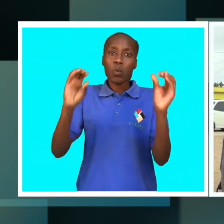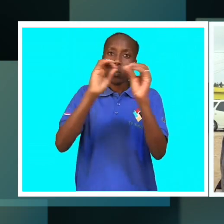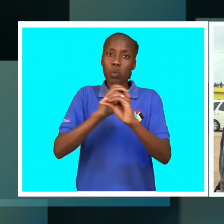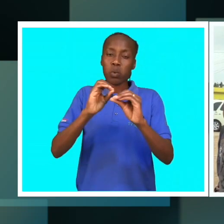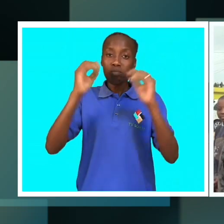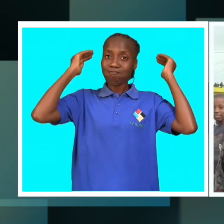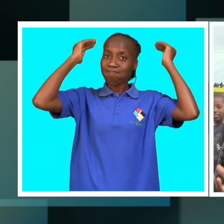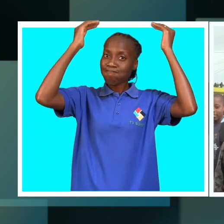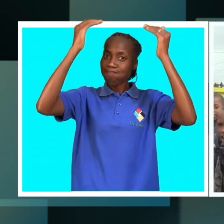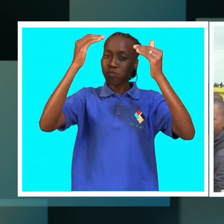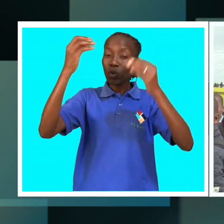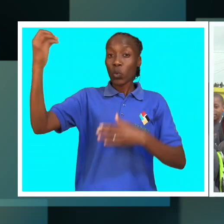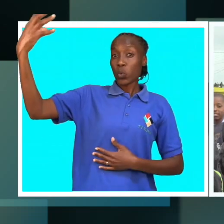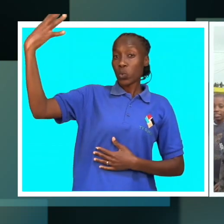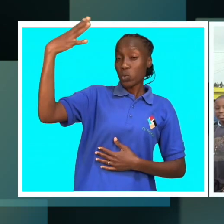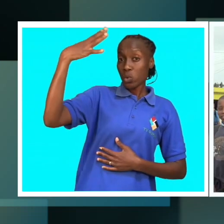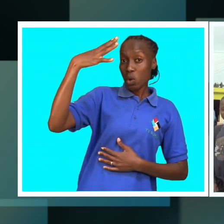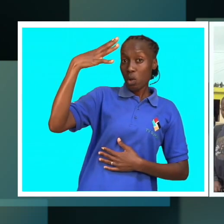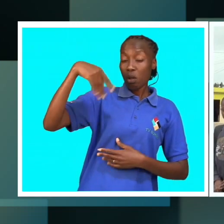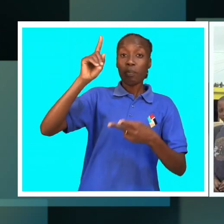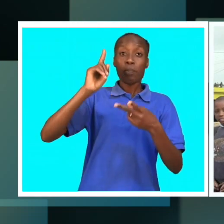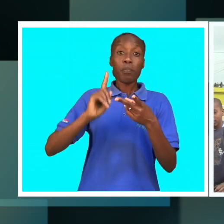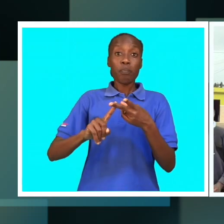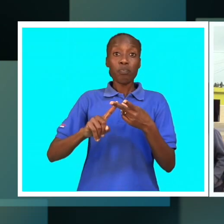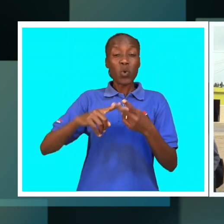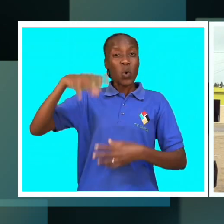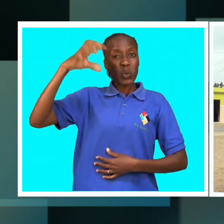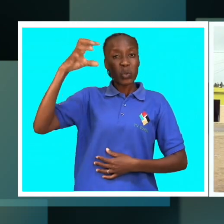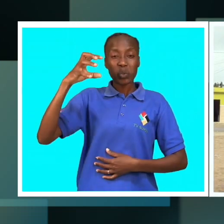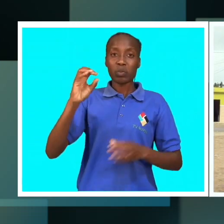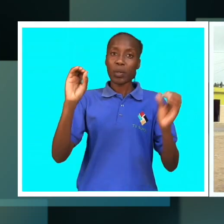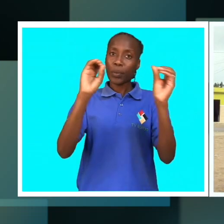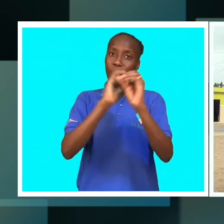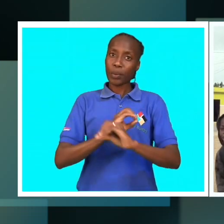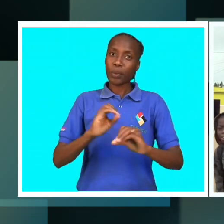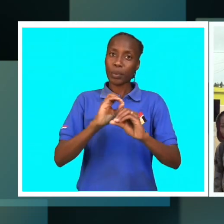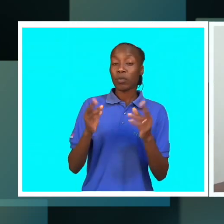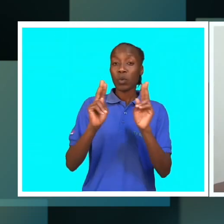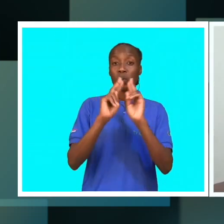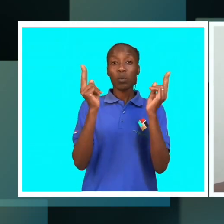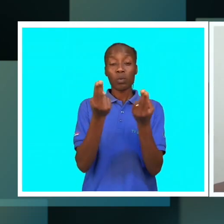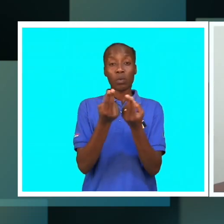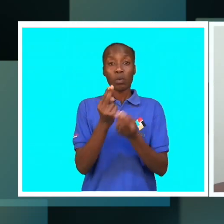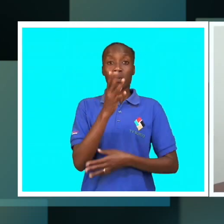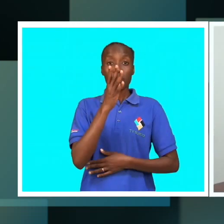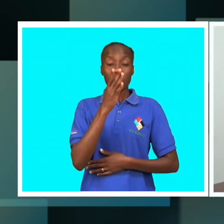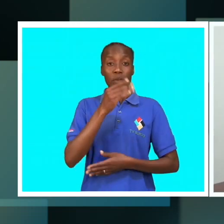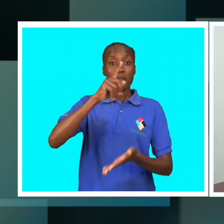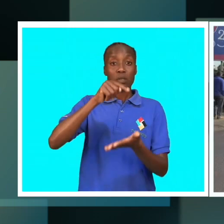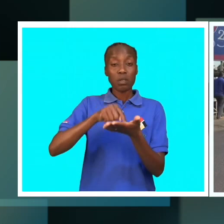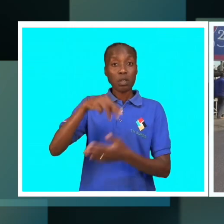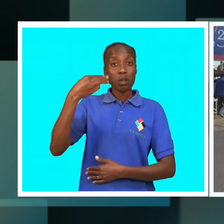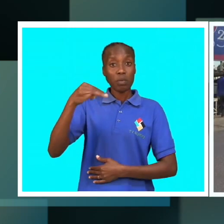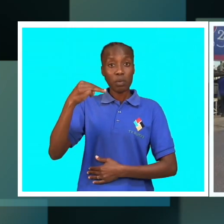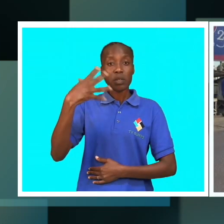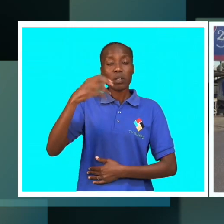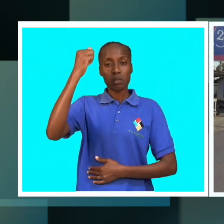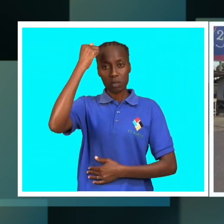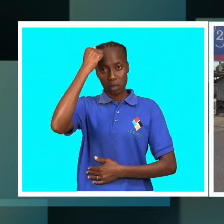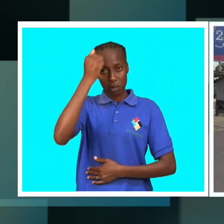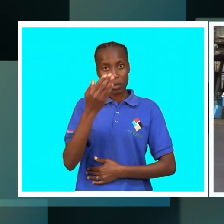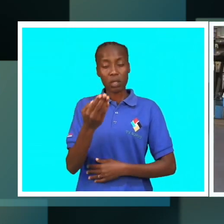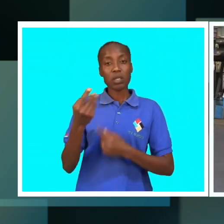sentar. Não tem onde se abrigar, se esconder do solo ou da própria chuva. O Conselho Municipal da cidade da